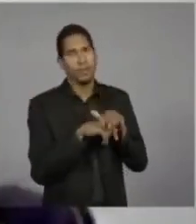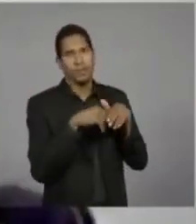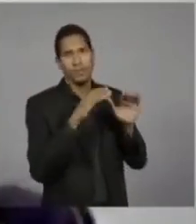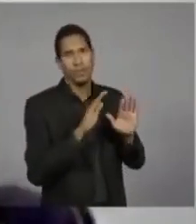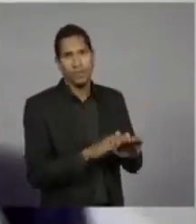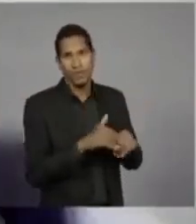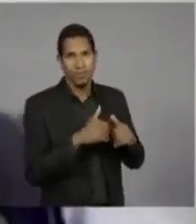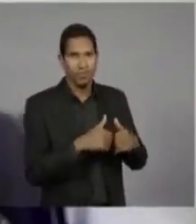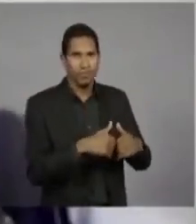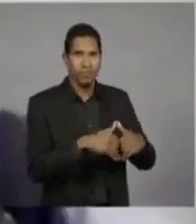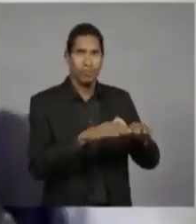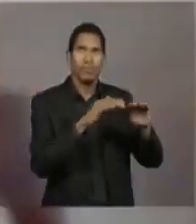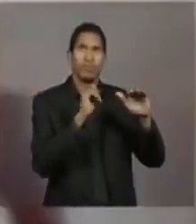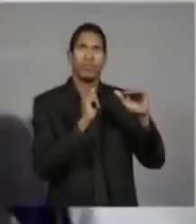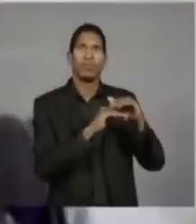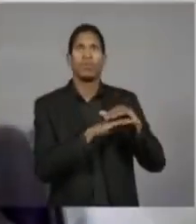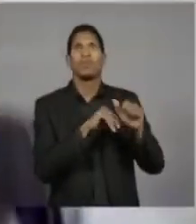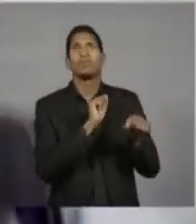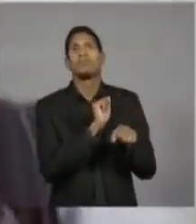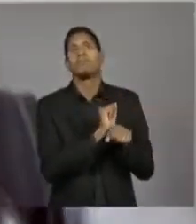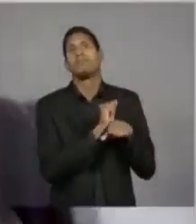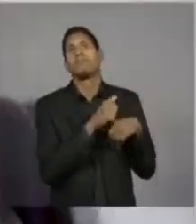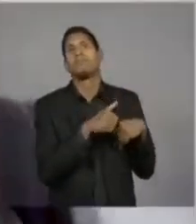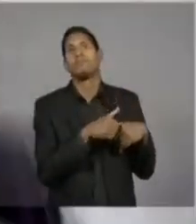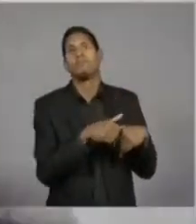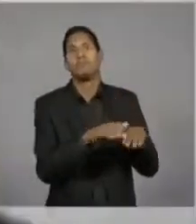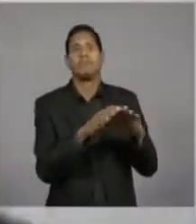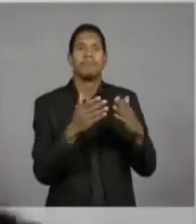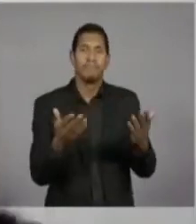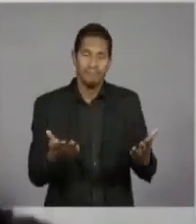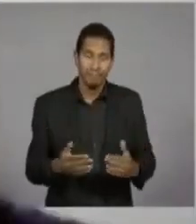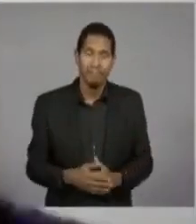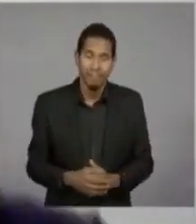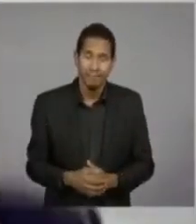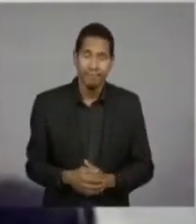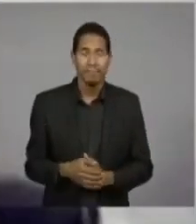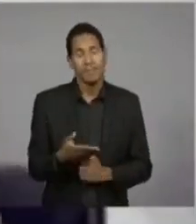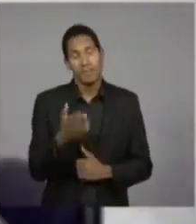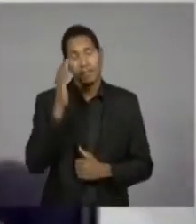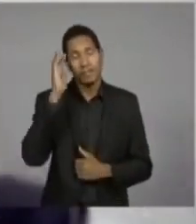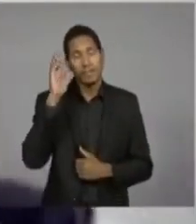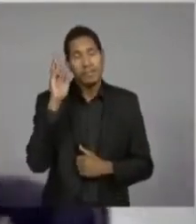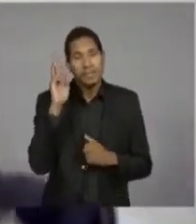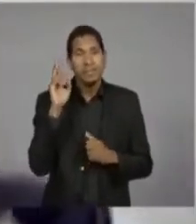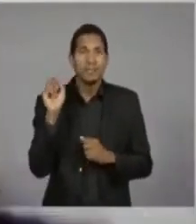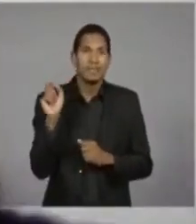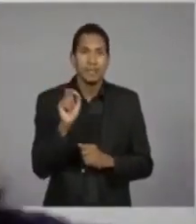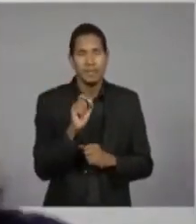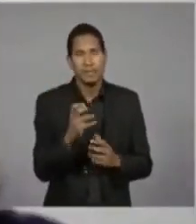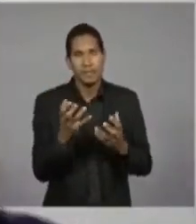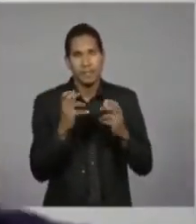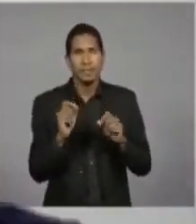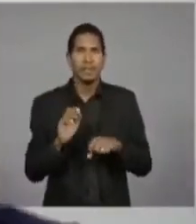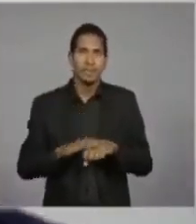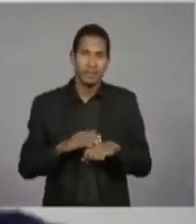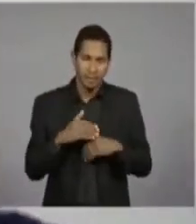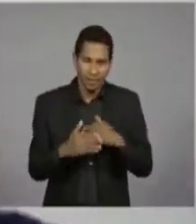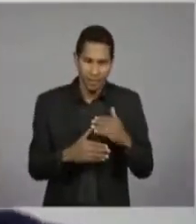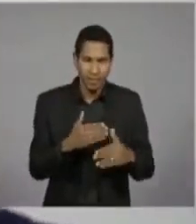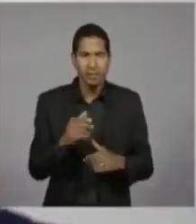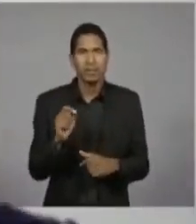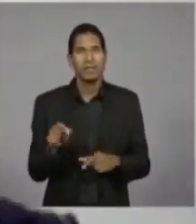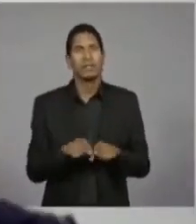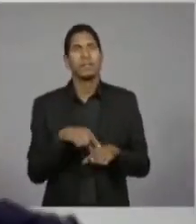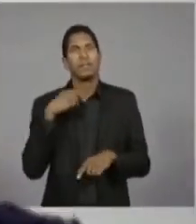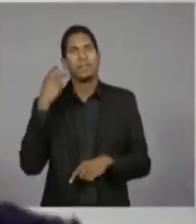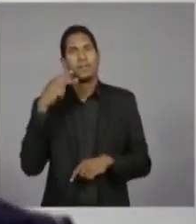sejam desarquivados, eles ficam assim, sem pai nem mãe, né? Então, quem sabe, isso eu gostaria muito de ver avançar na Câmara